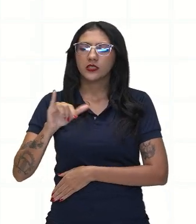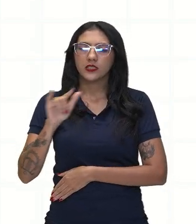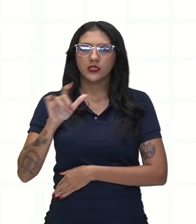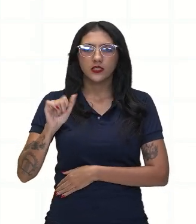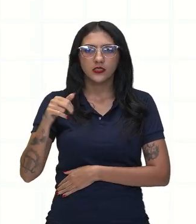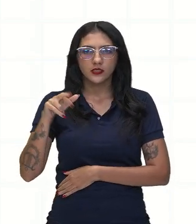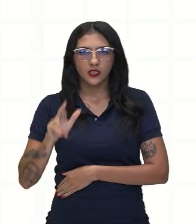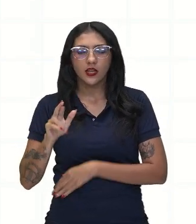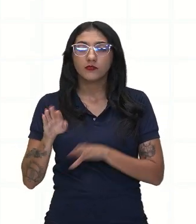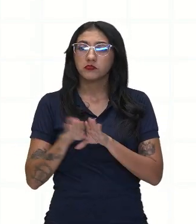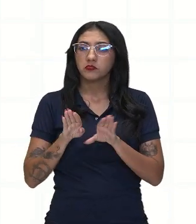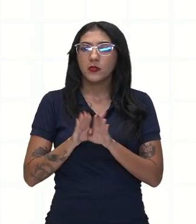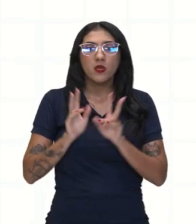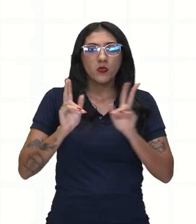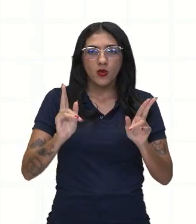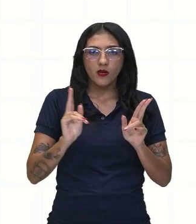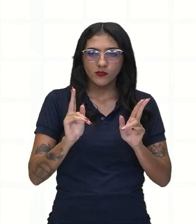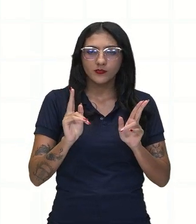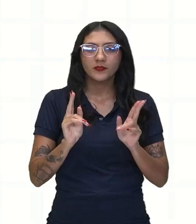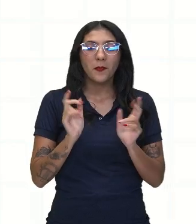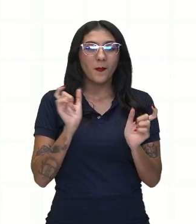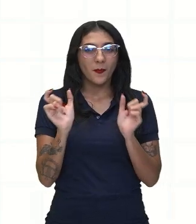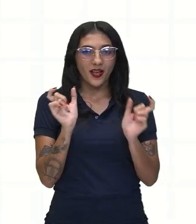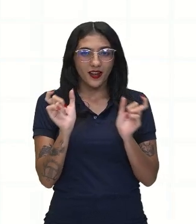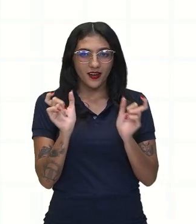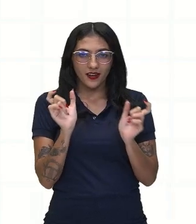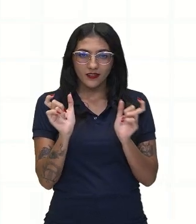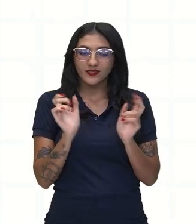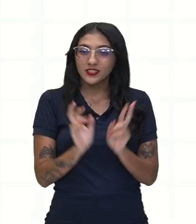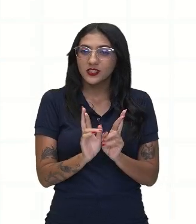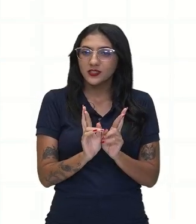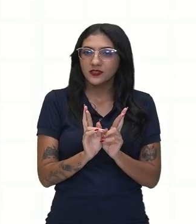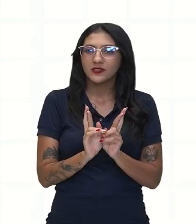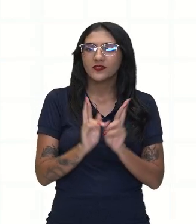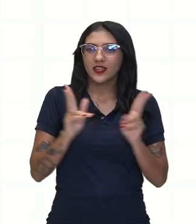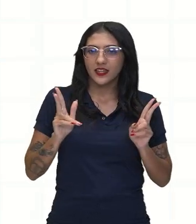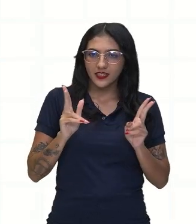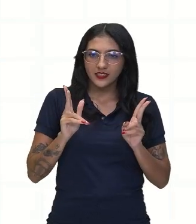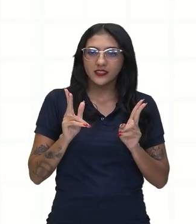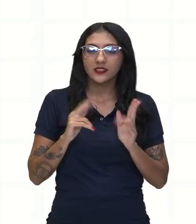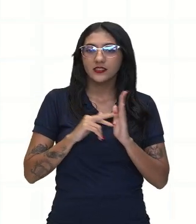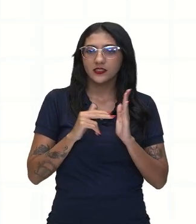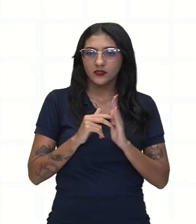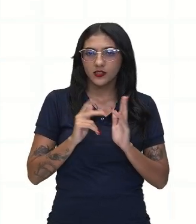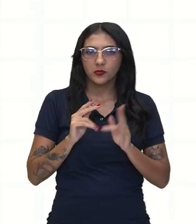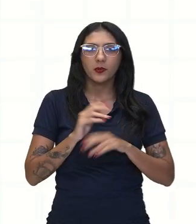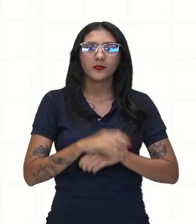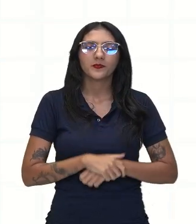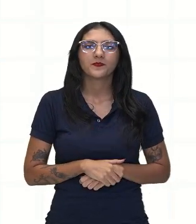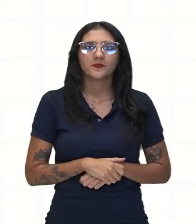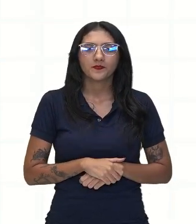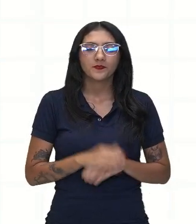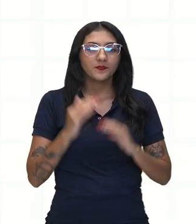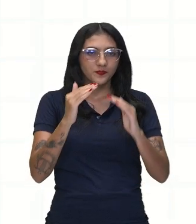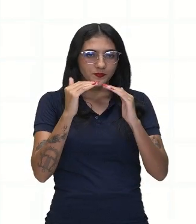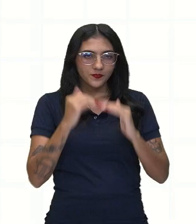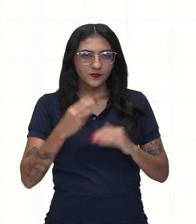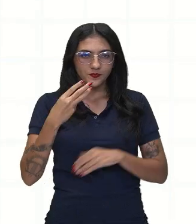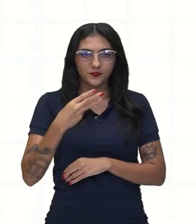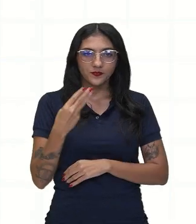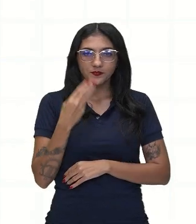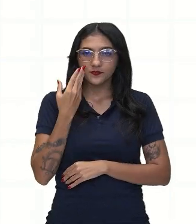ela usou a minha roupa. Então, são palavras que têm significados semelhantes. Fraco e frágil,